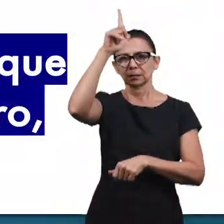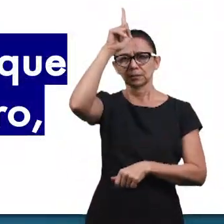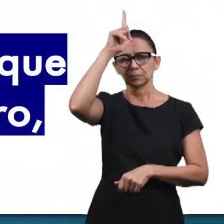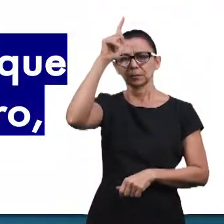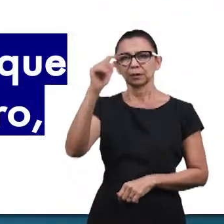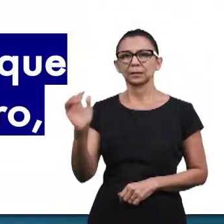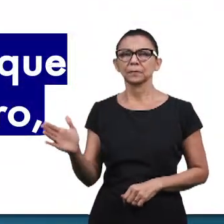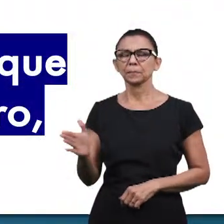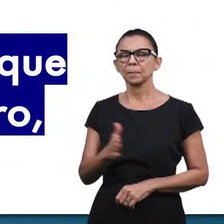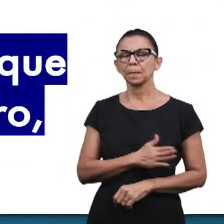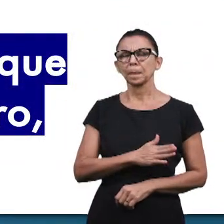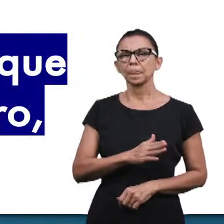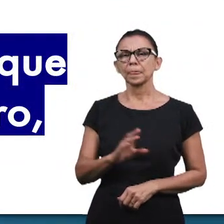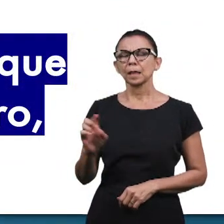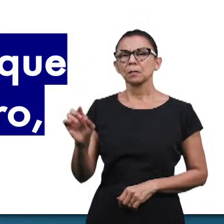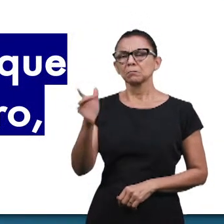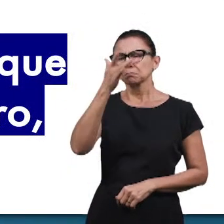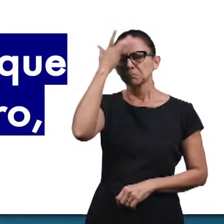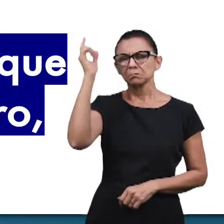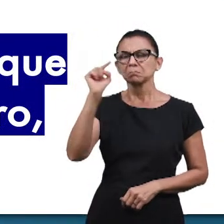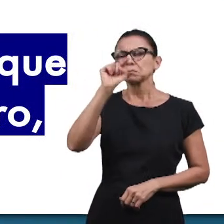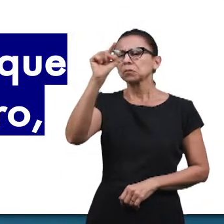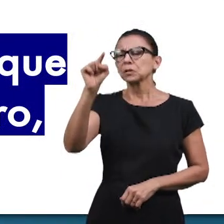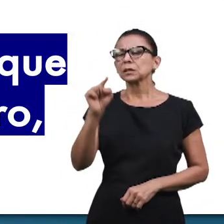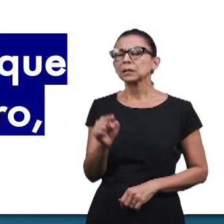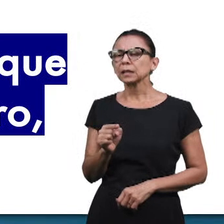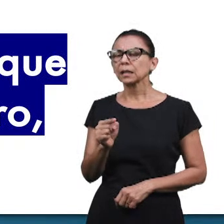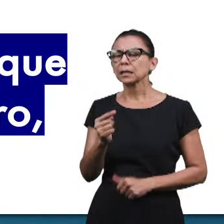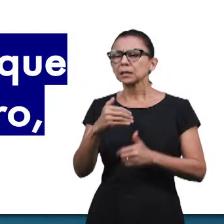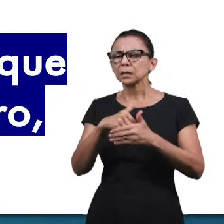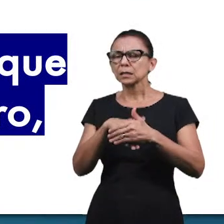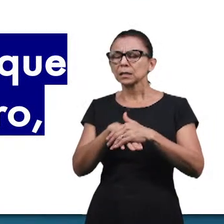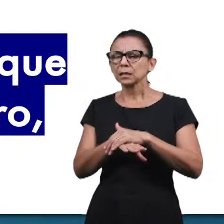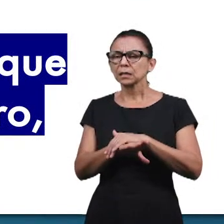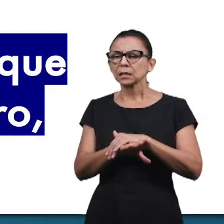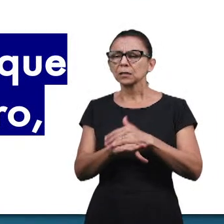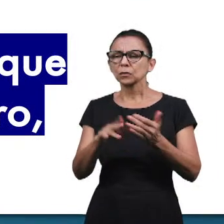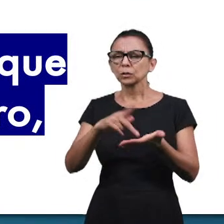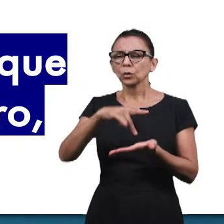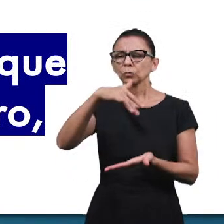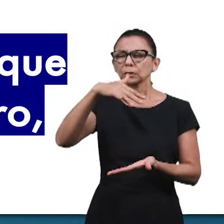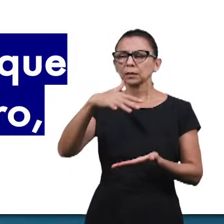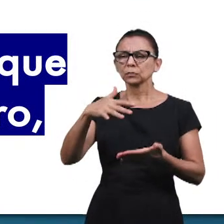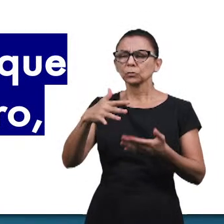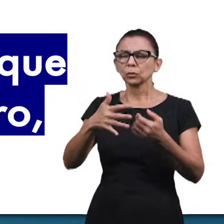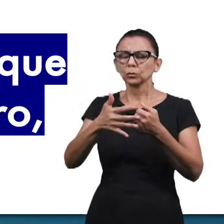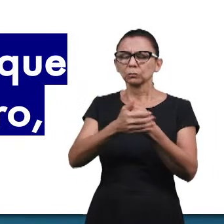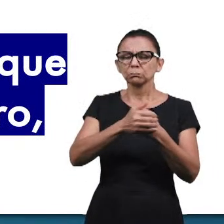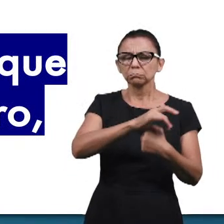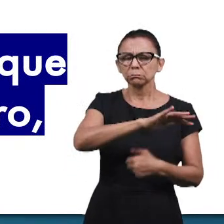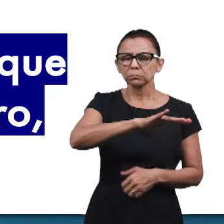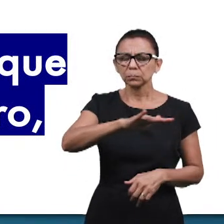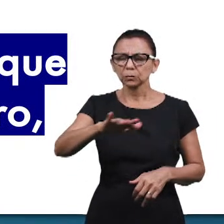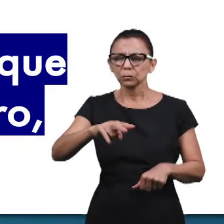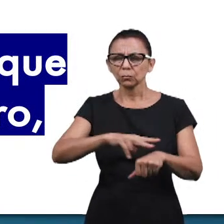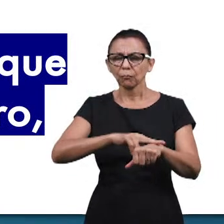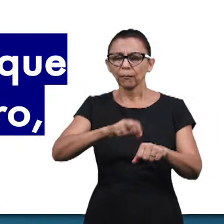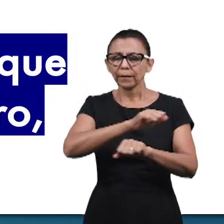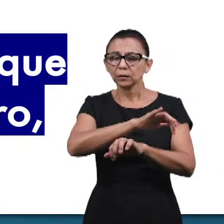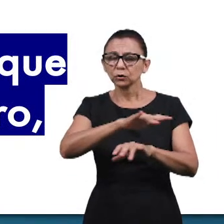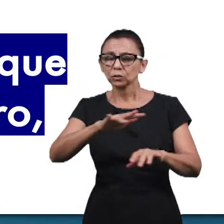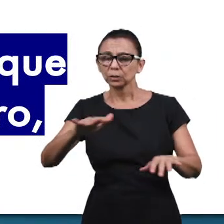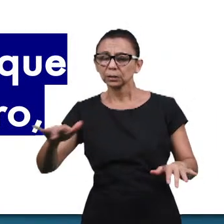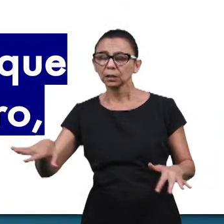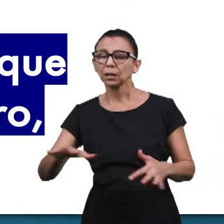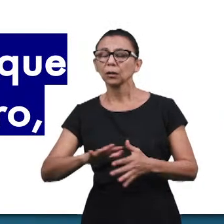quem escondeu o tesouro no campo foi aquele que pretendia privar o homem de ter acesso